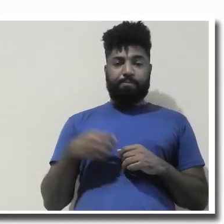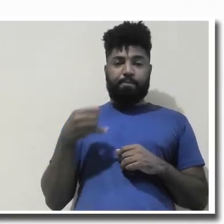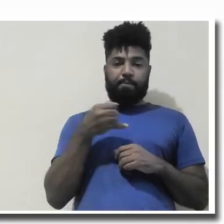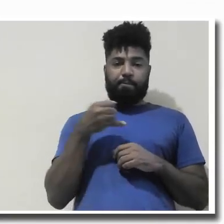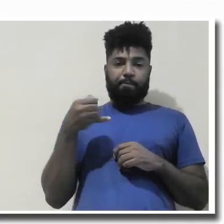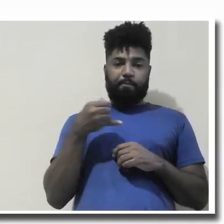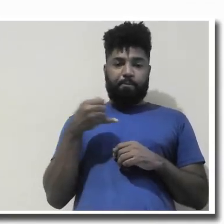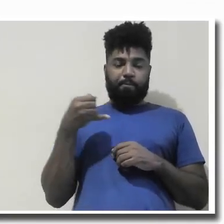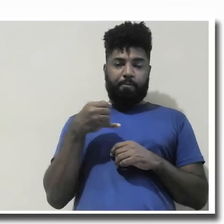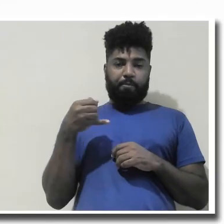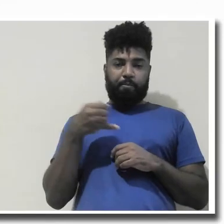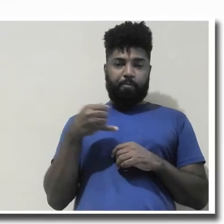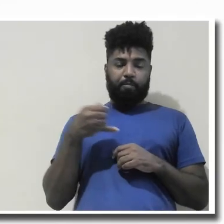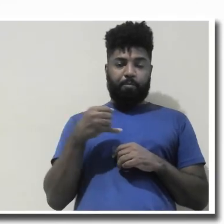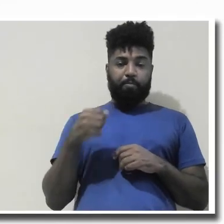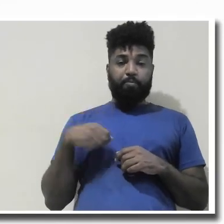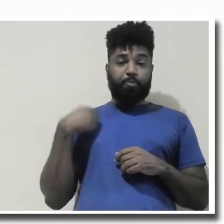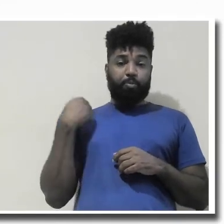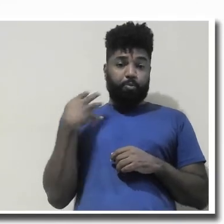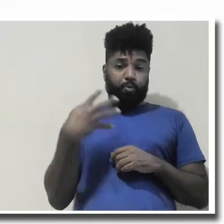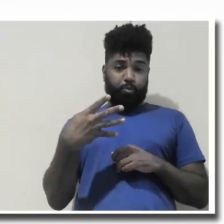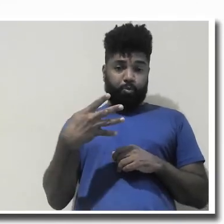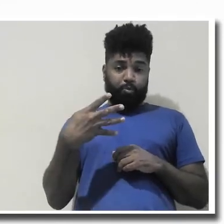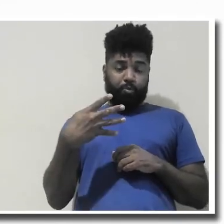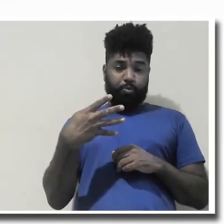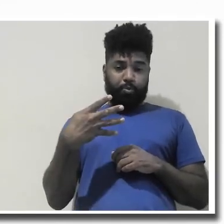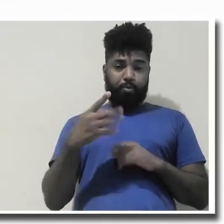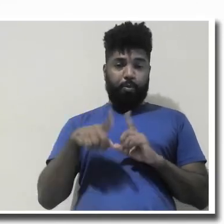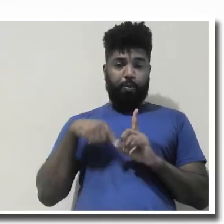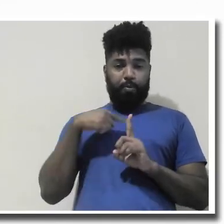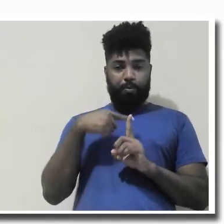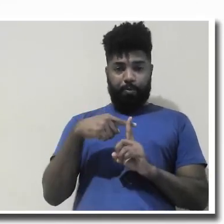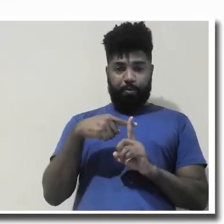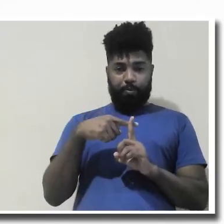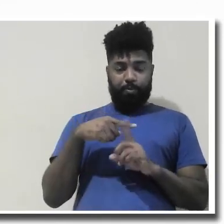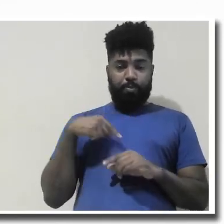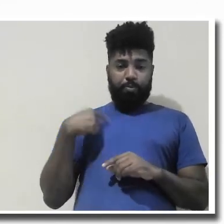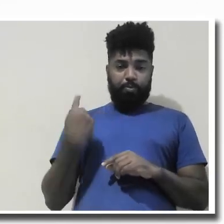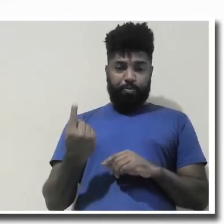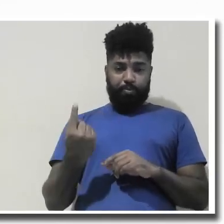menos 4 mais 1